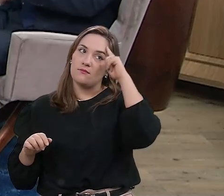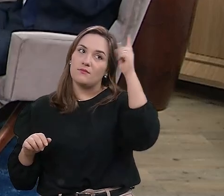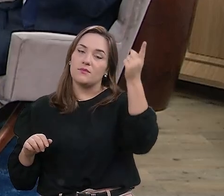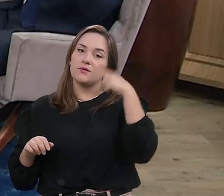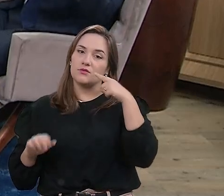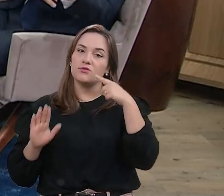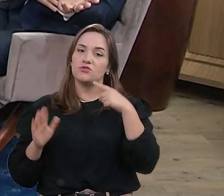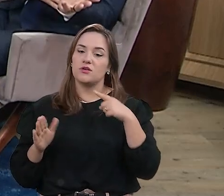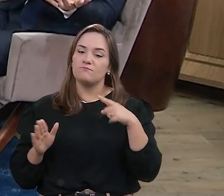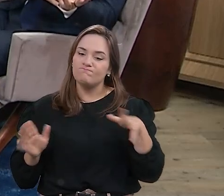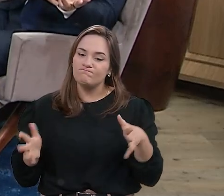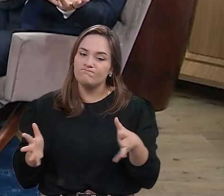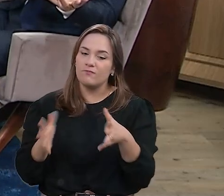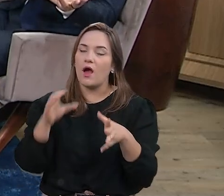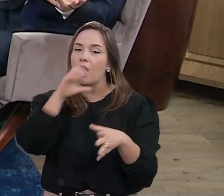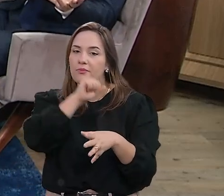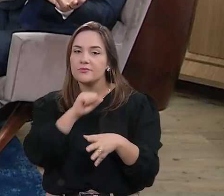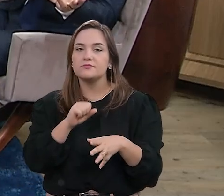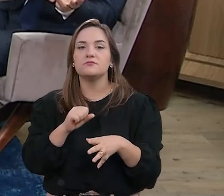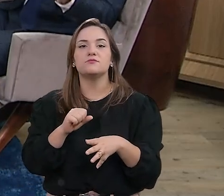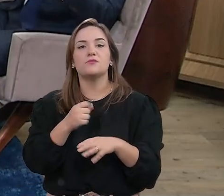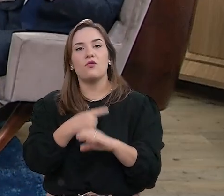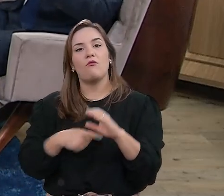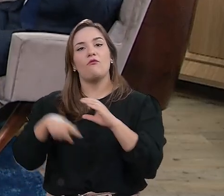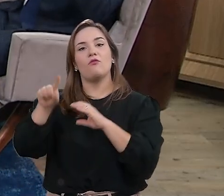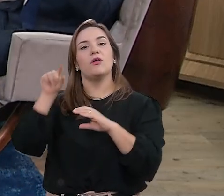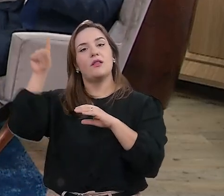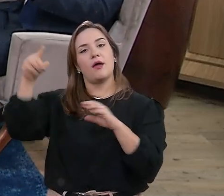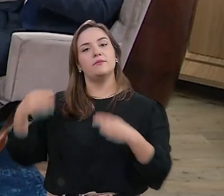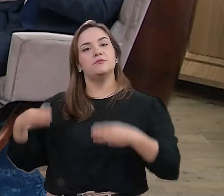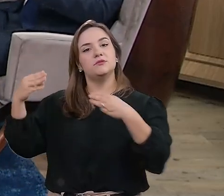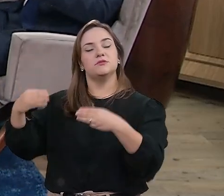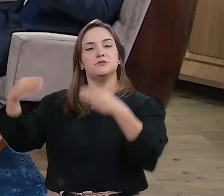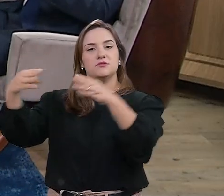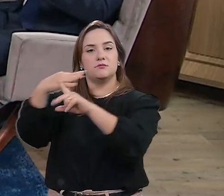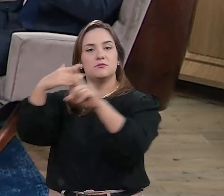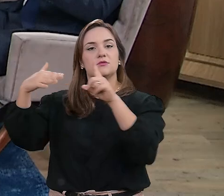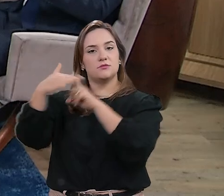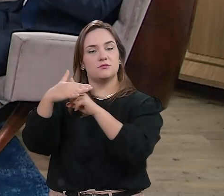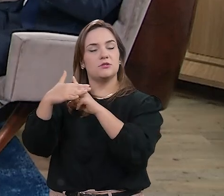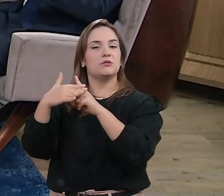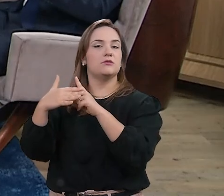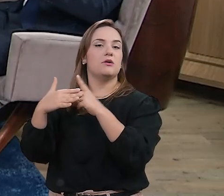mobilizou, foi até o Ministério do Meio Ambiente e lá então se